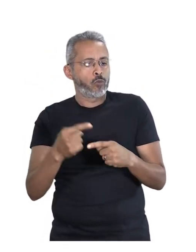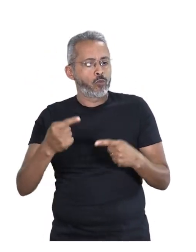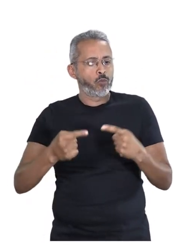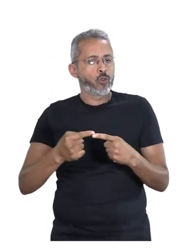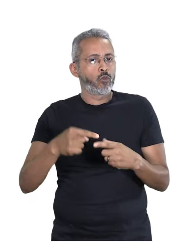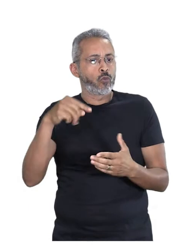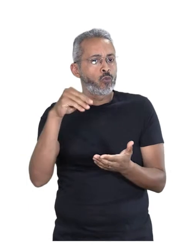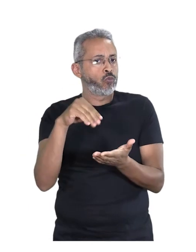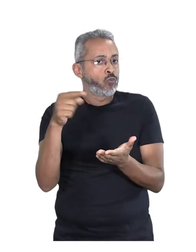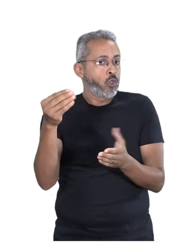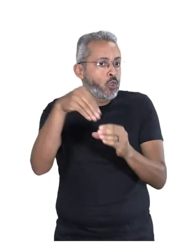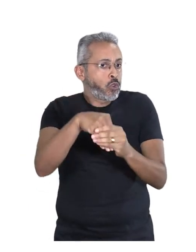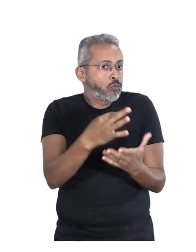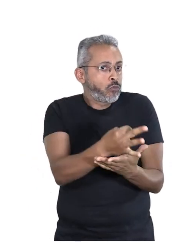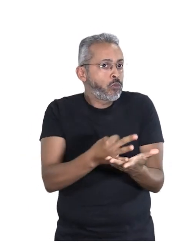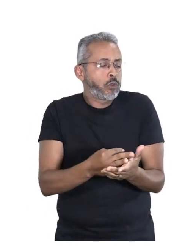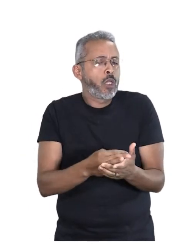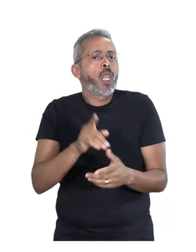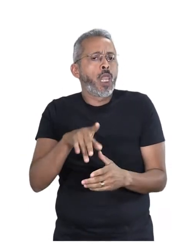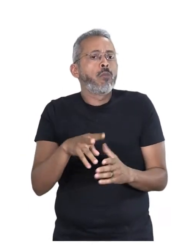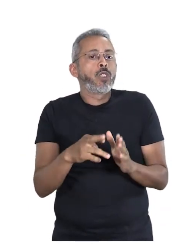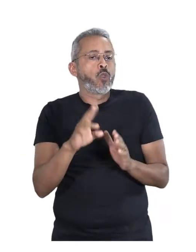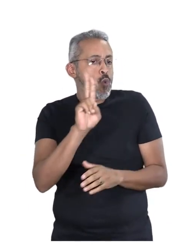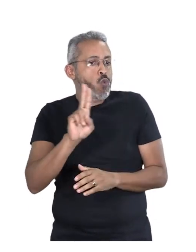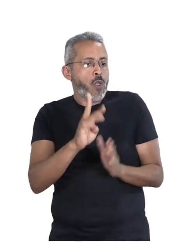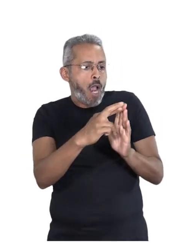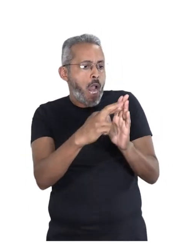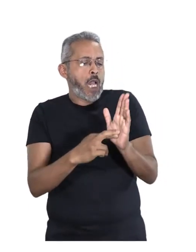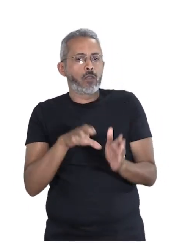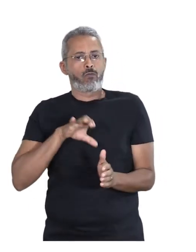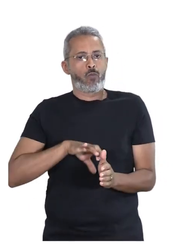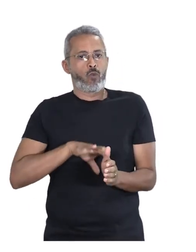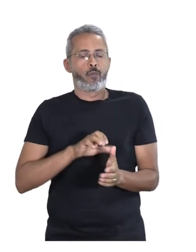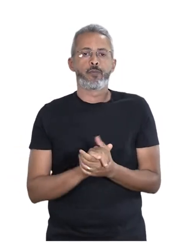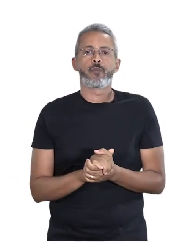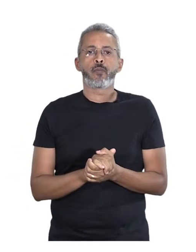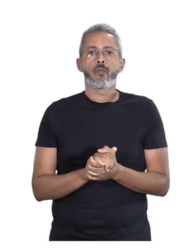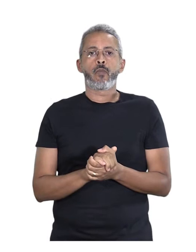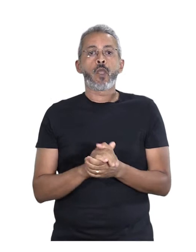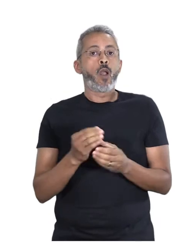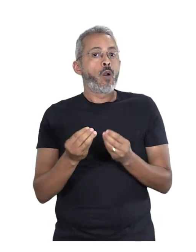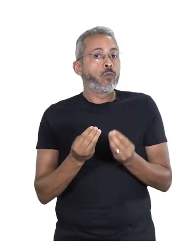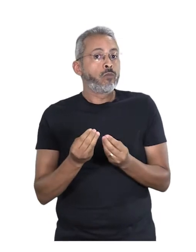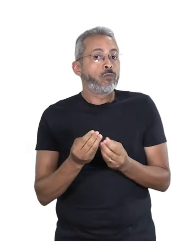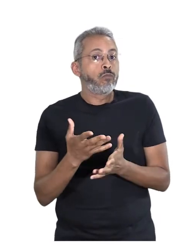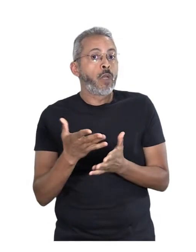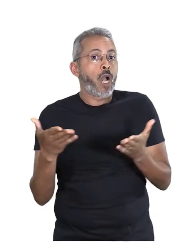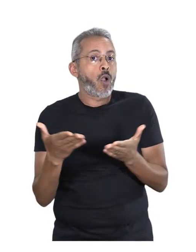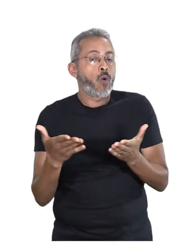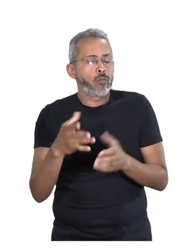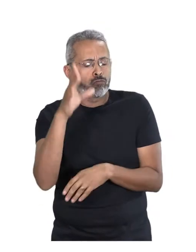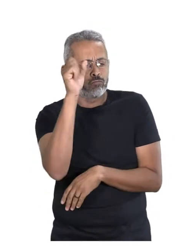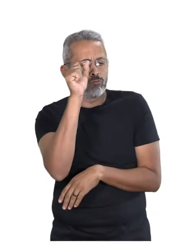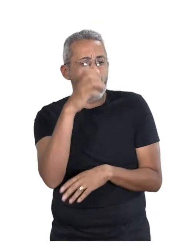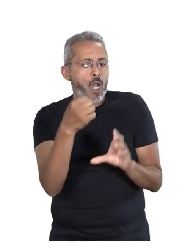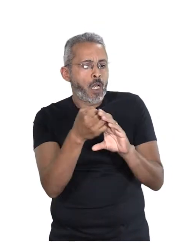no texto. E, claro, uso da norma padrão da língua portuguesa. Bom, agora que já aprendemos